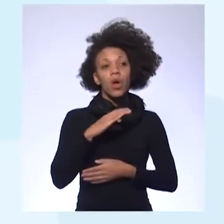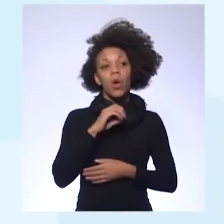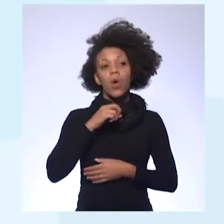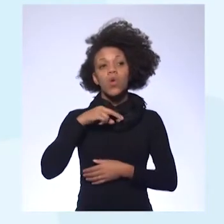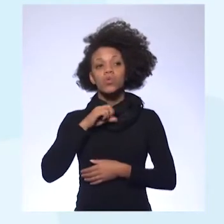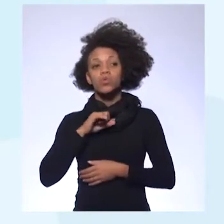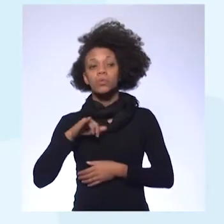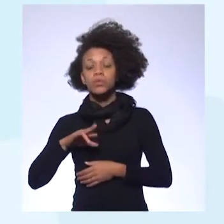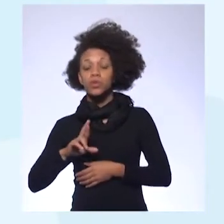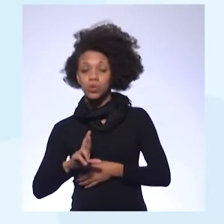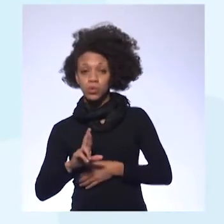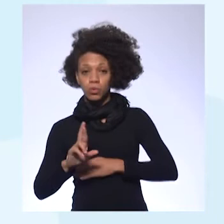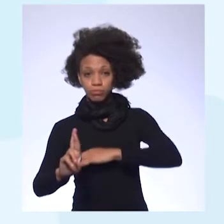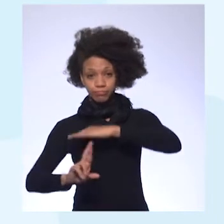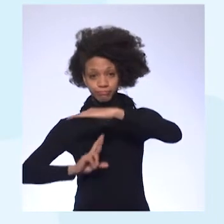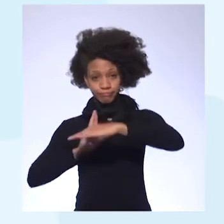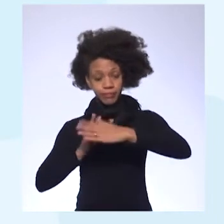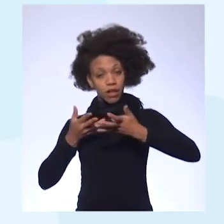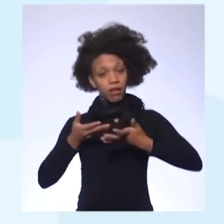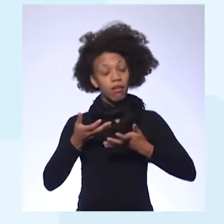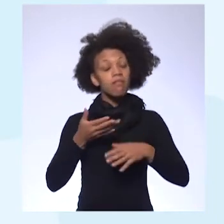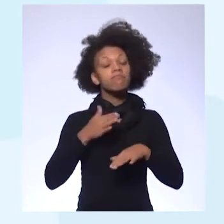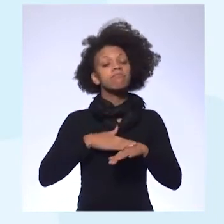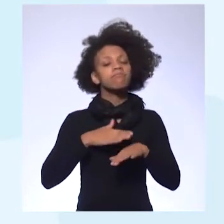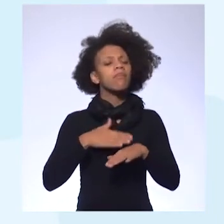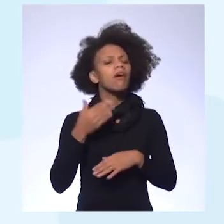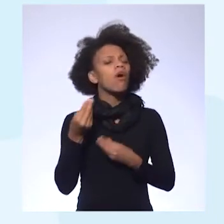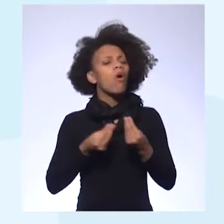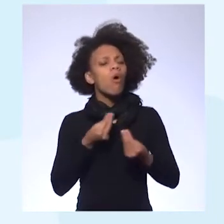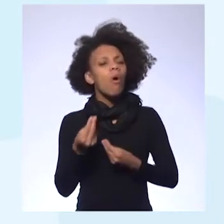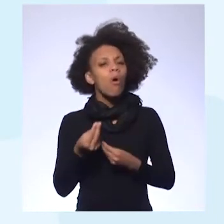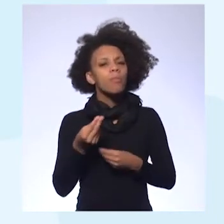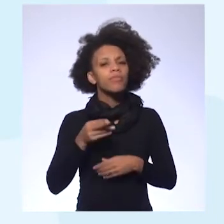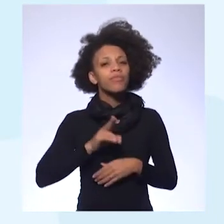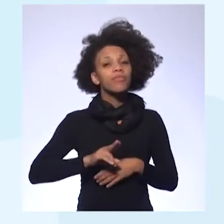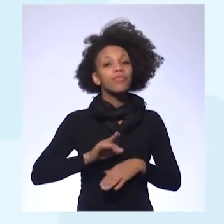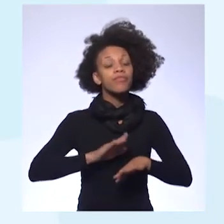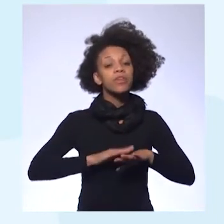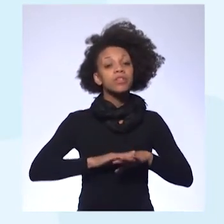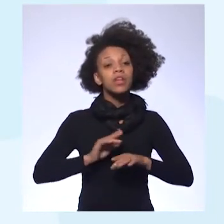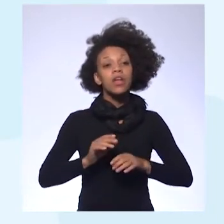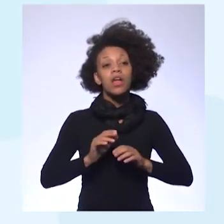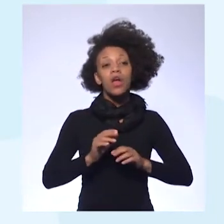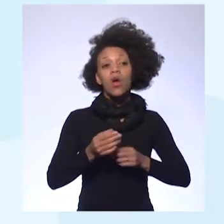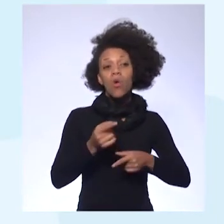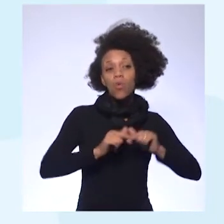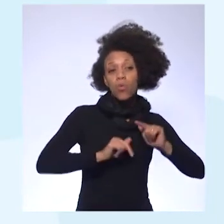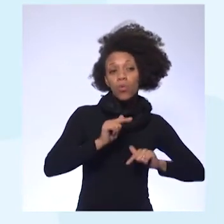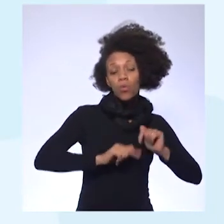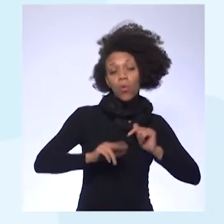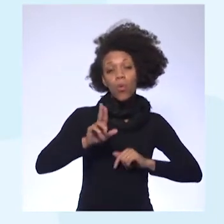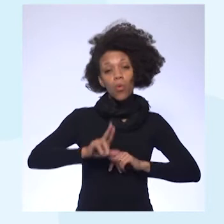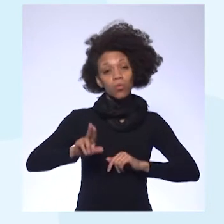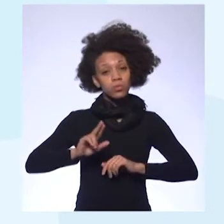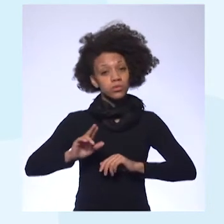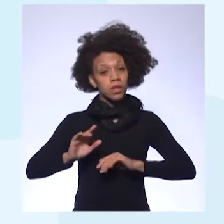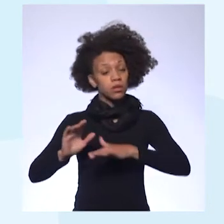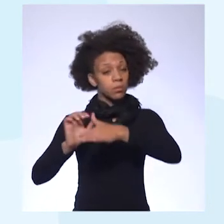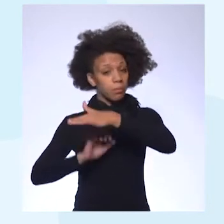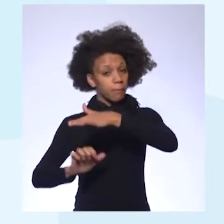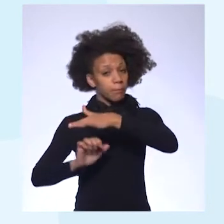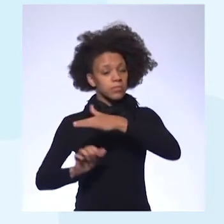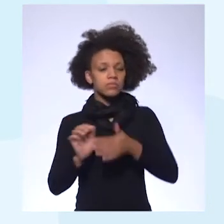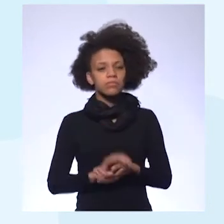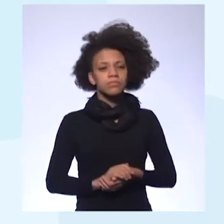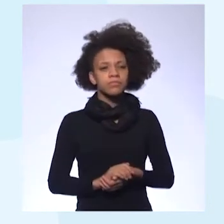saber a origem dos recursos naturais usados pela indústria. Né? Uma reportagem também do Instituto Acatu. Aí